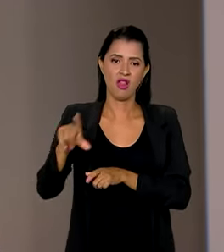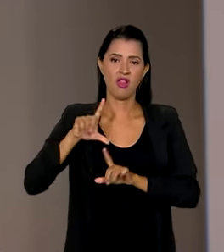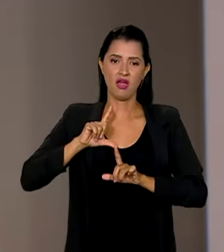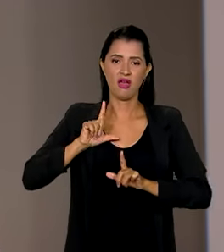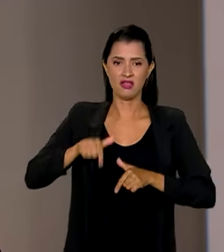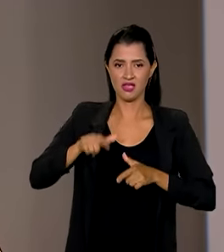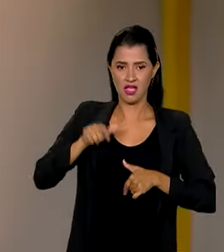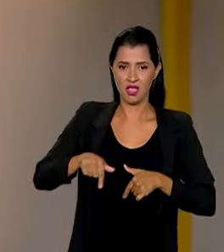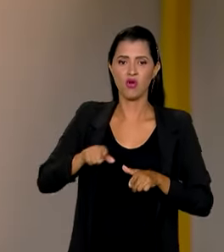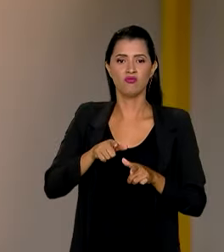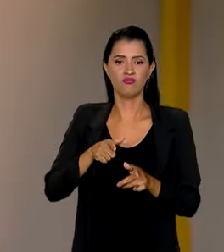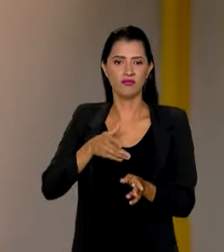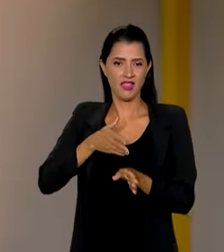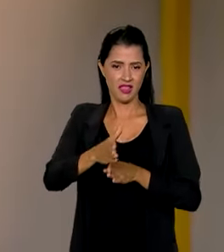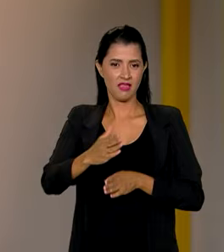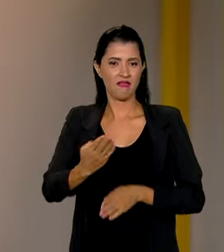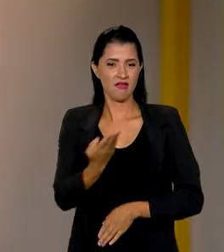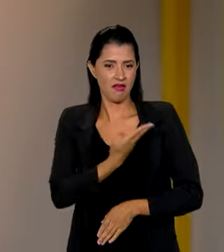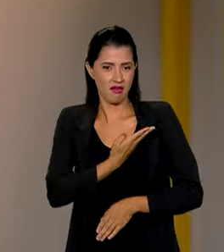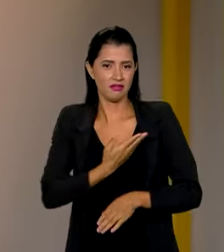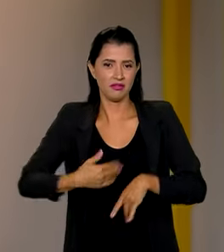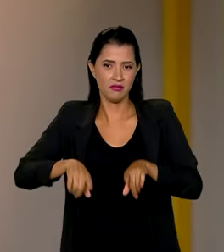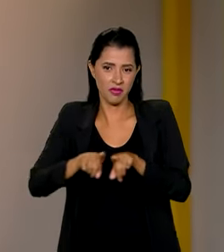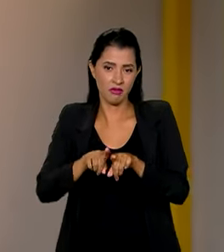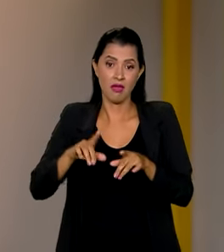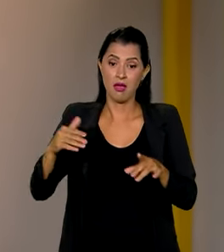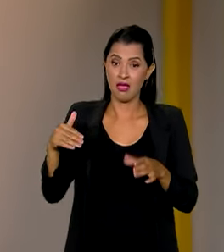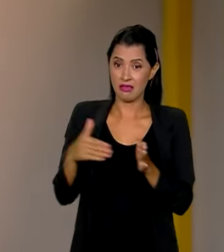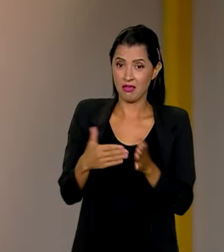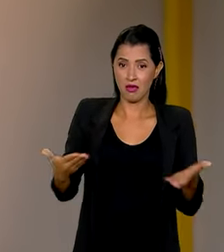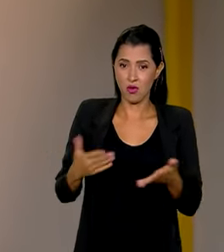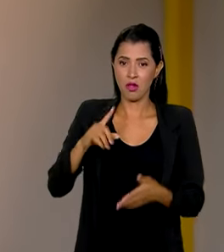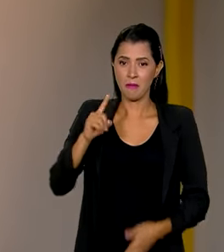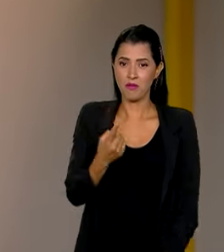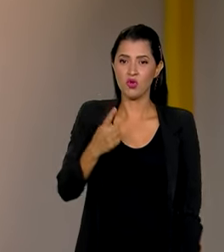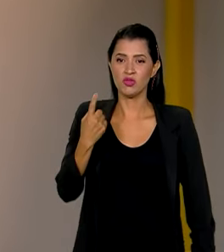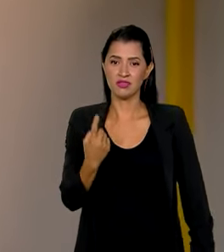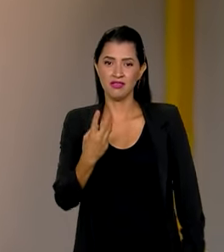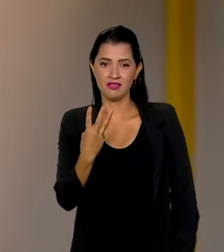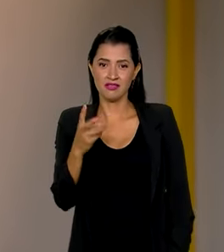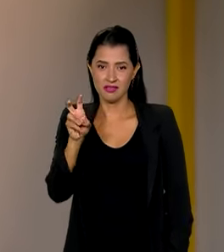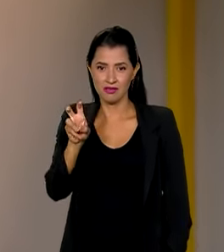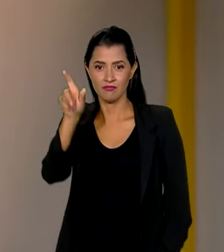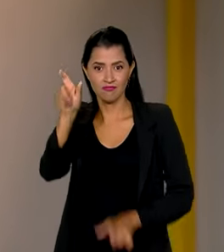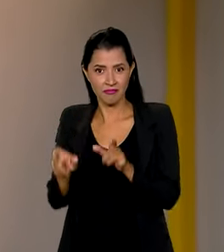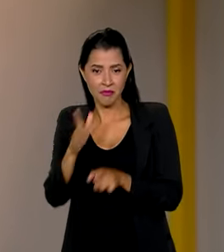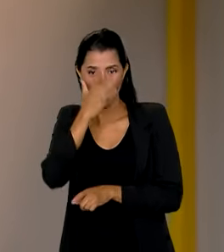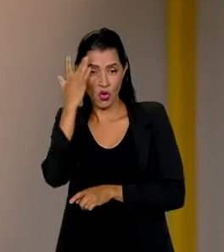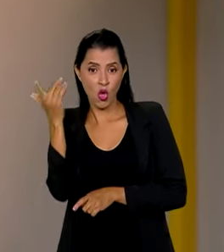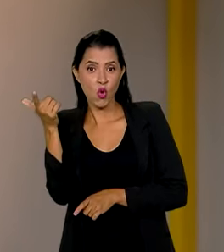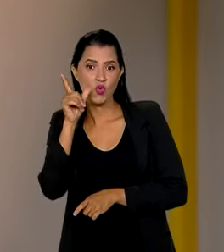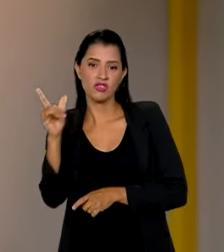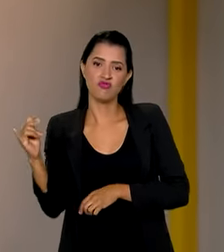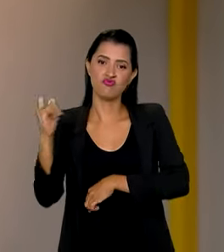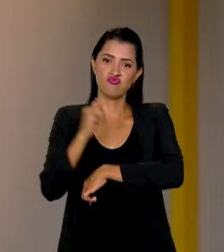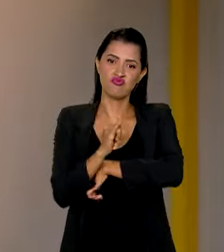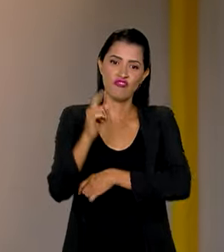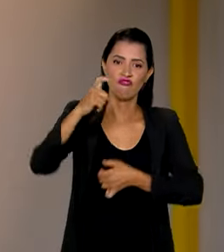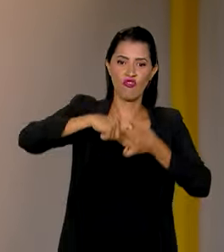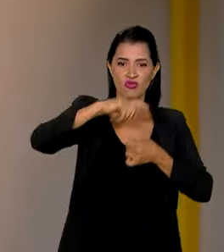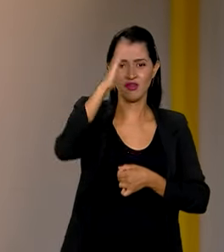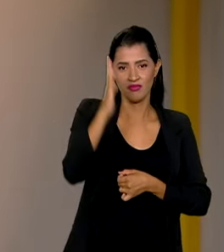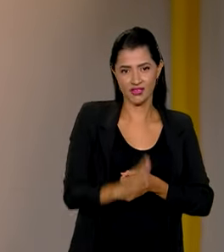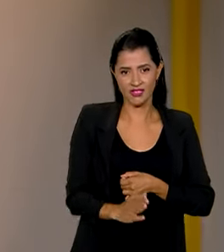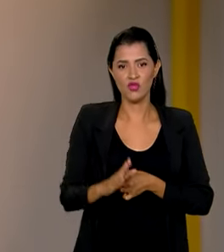na faixa de gaza até o momento 135 pessoas Já conseguiram embarcar de volta para o Brasil em voos da